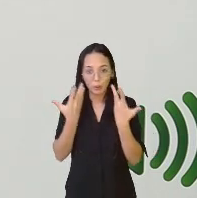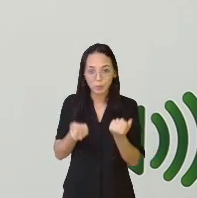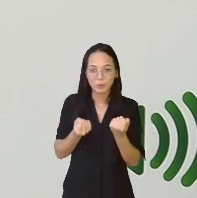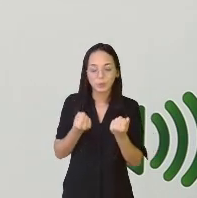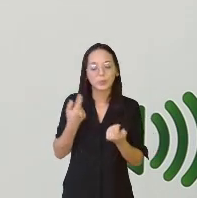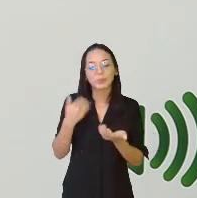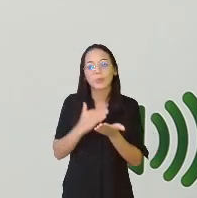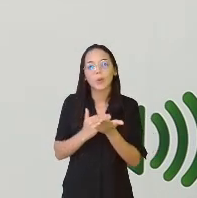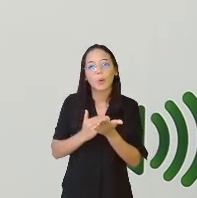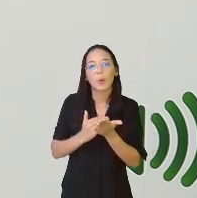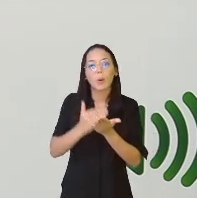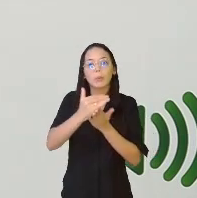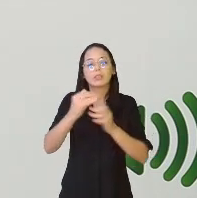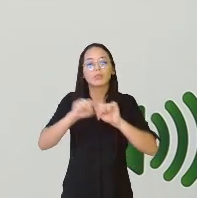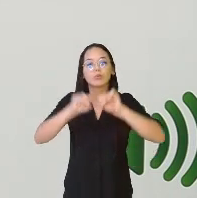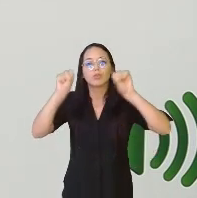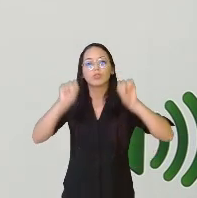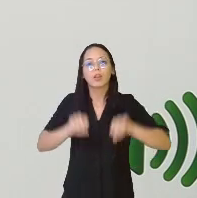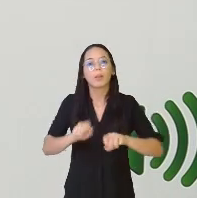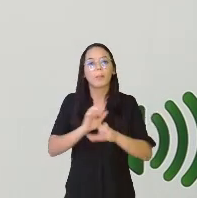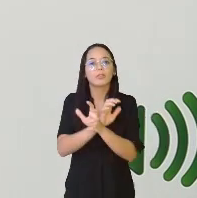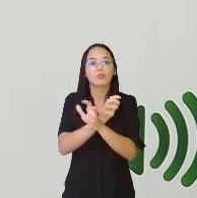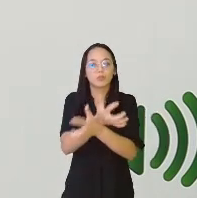gente vai começar pelo sistema esquelético.